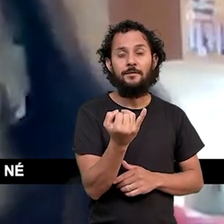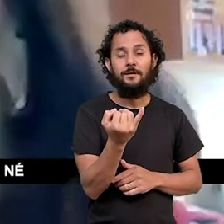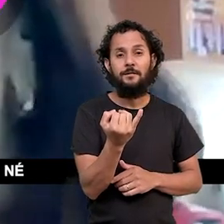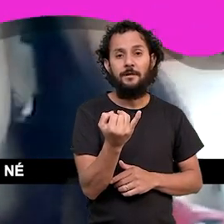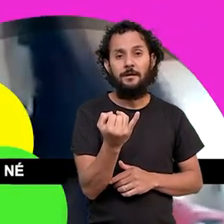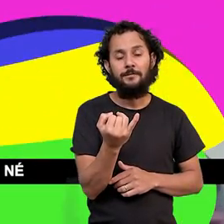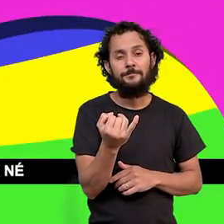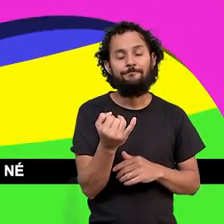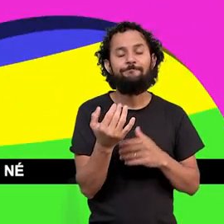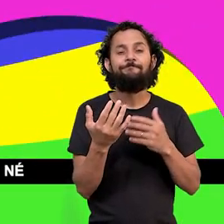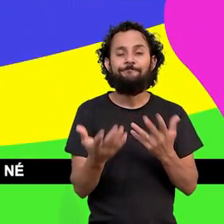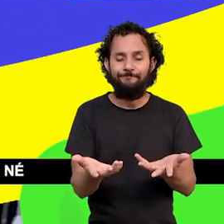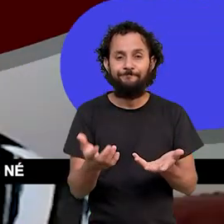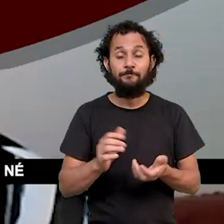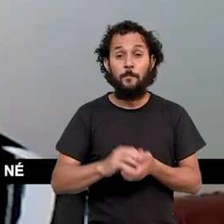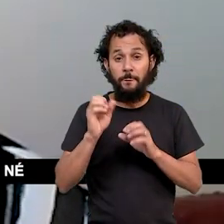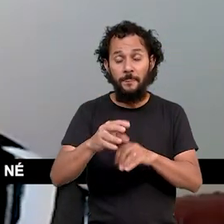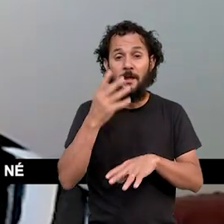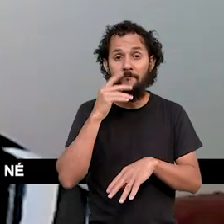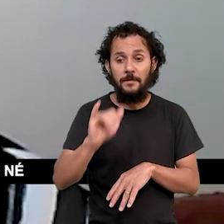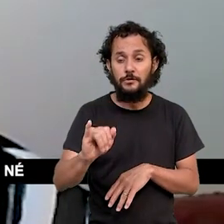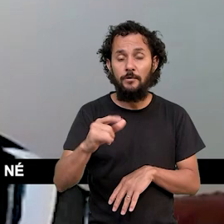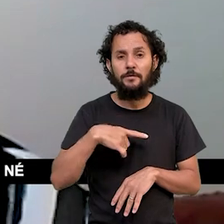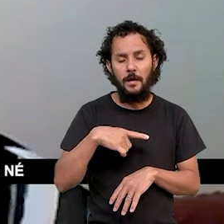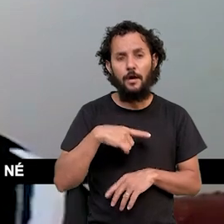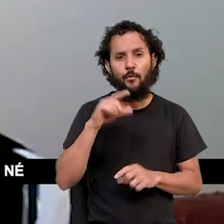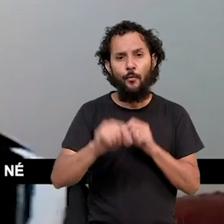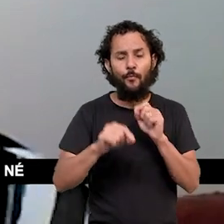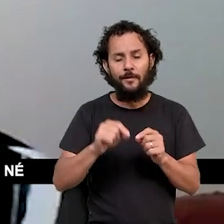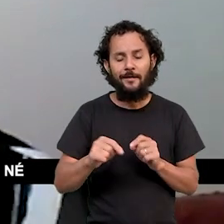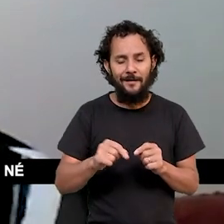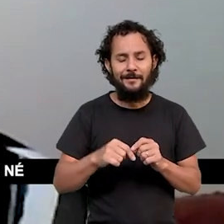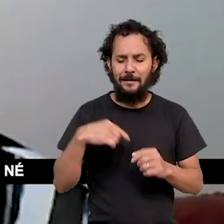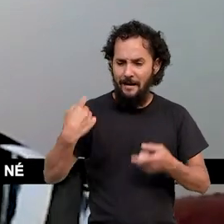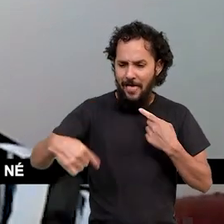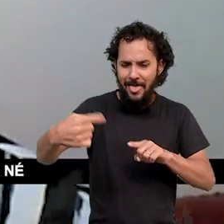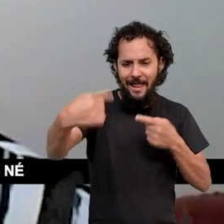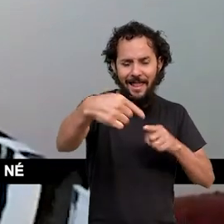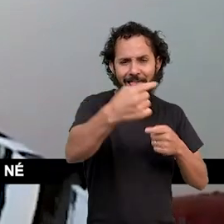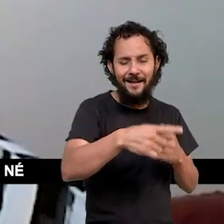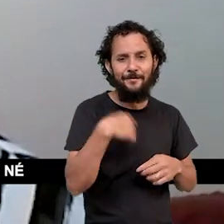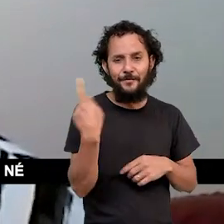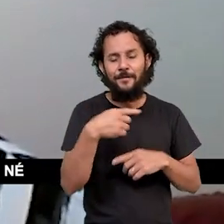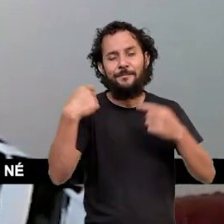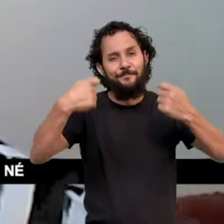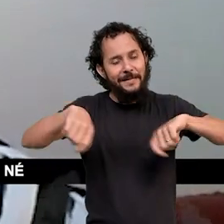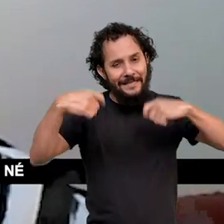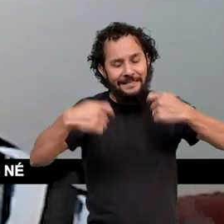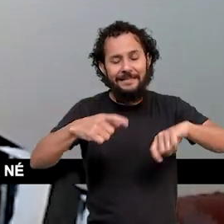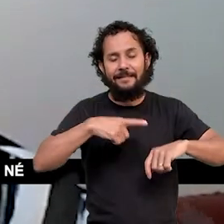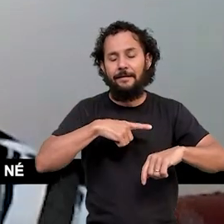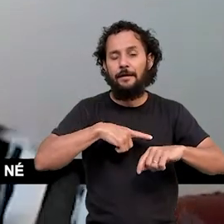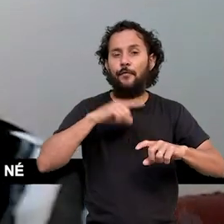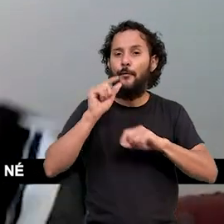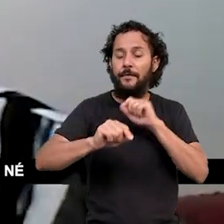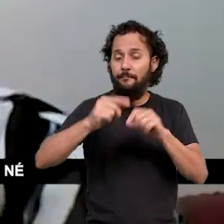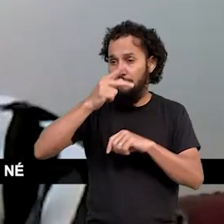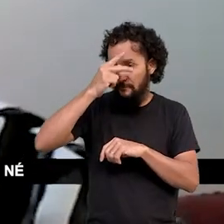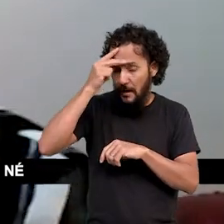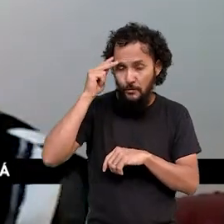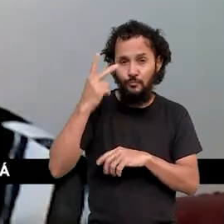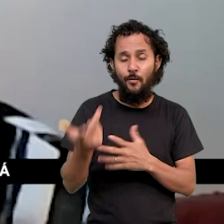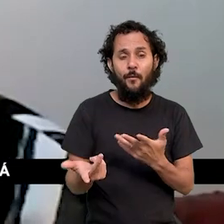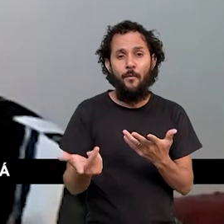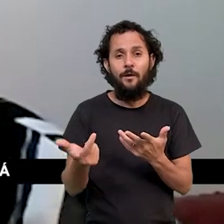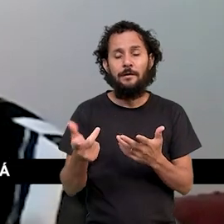oportunidade, felizmente. A educação infantil ela está assim na onda, no debate, então a gente precisa ter